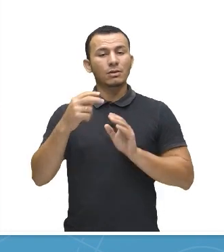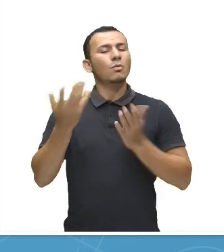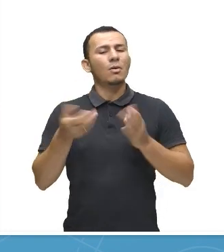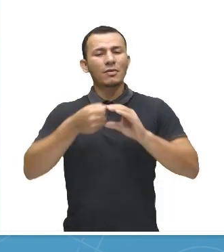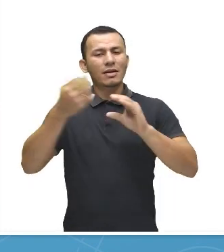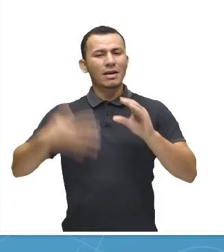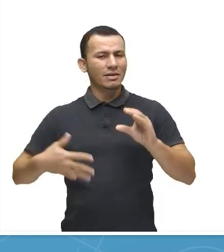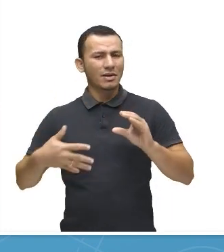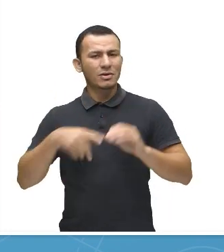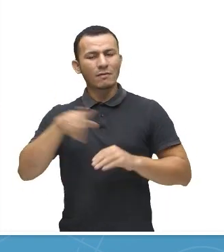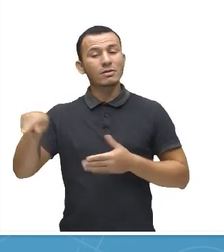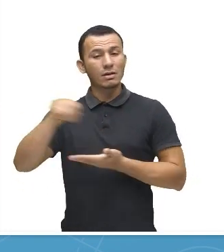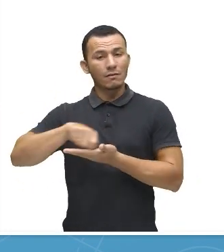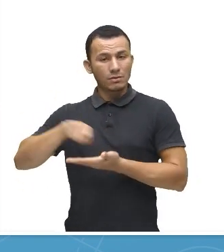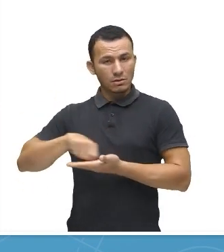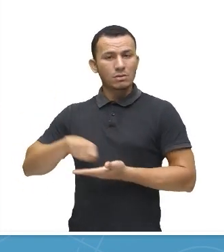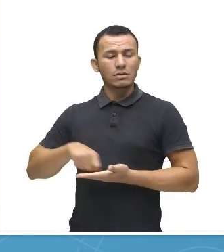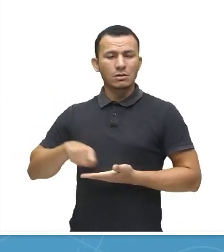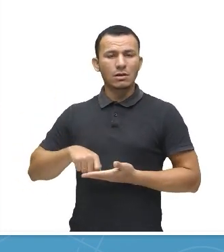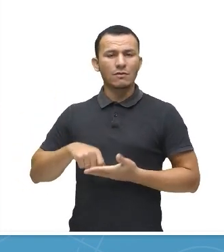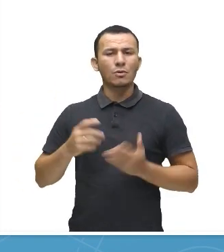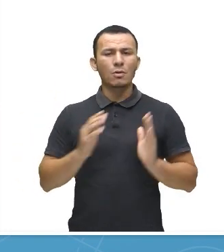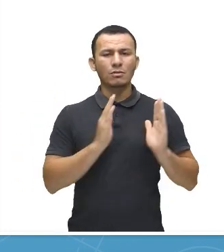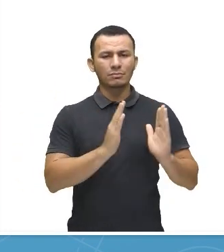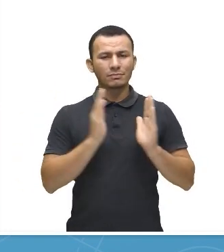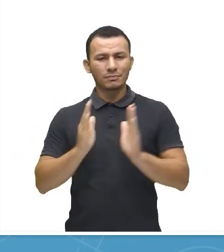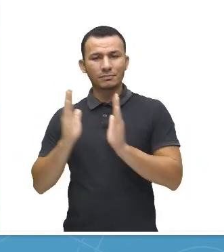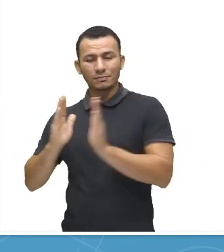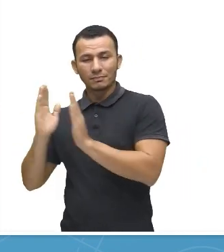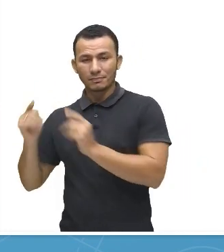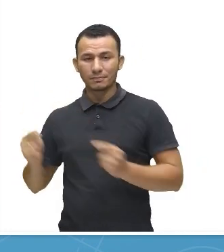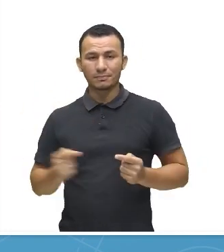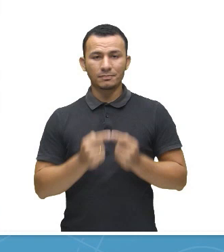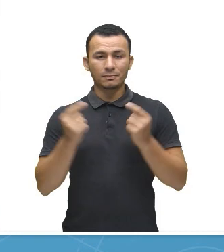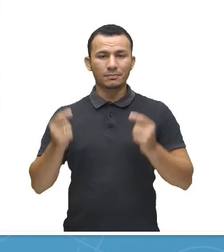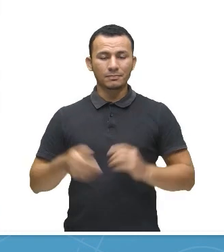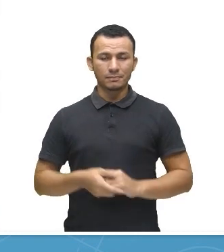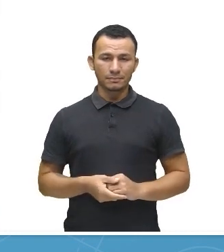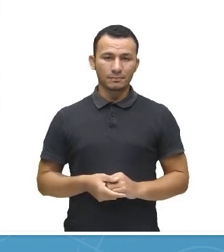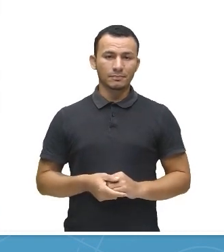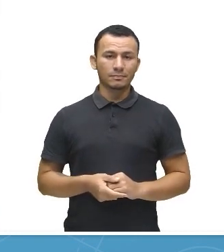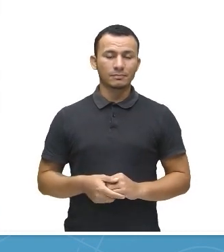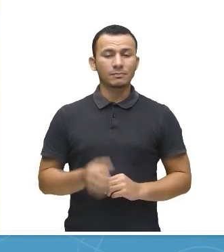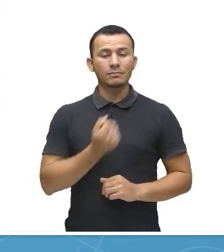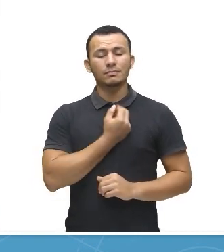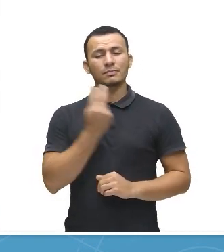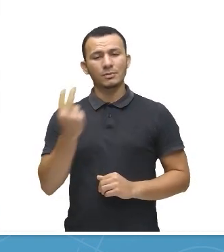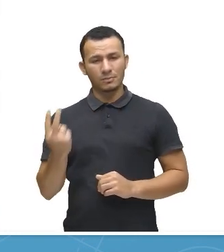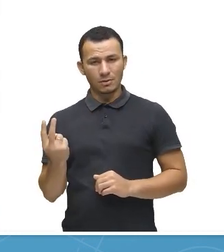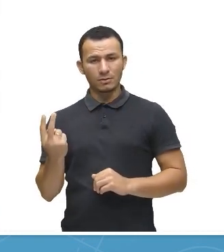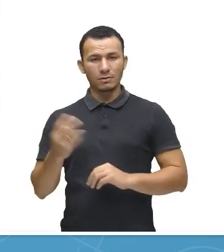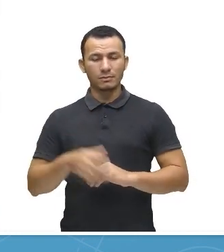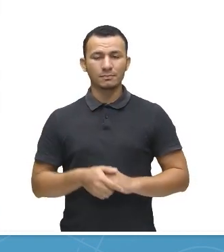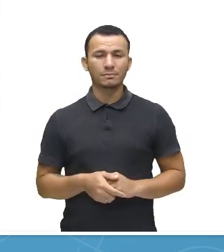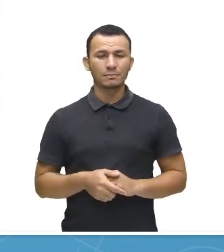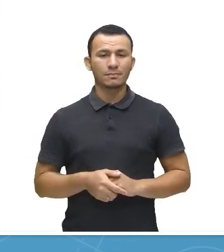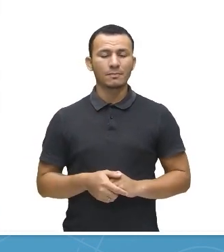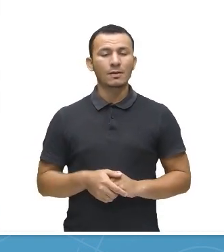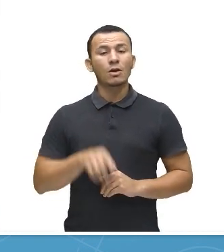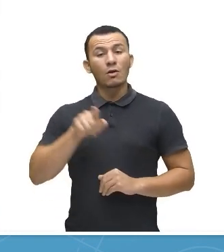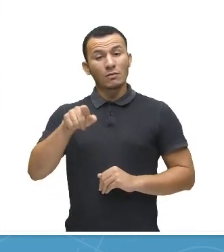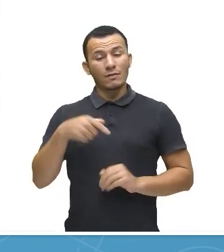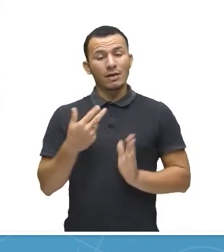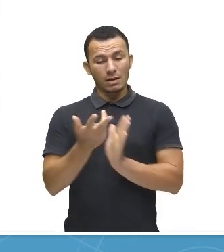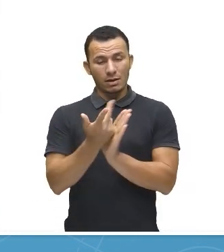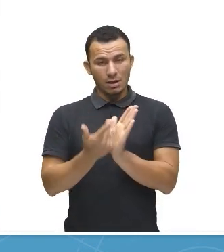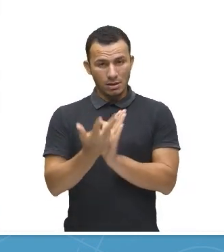caracterizem aí, escrevam qual característica vocês acham que essa imagem representa. Na questão 2, tem desenhe no